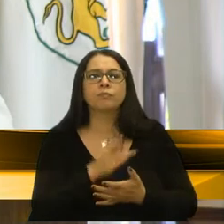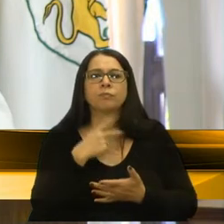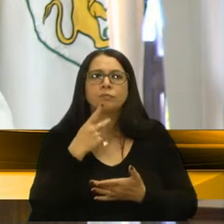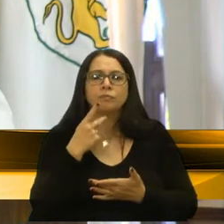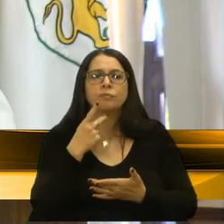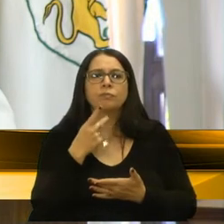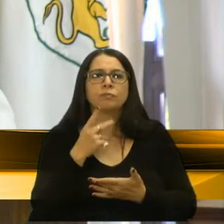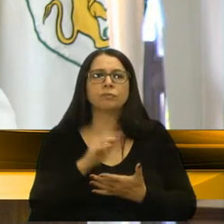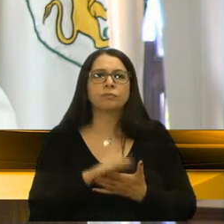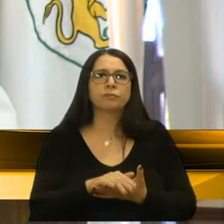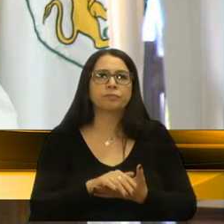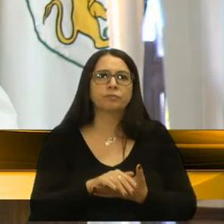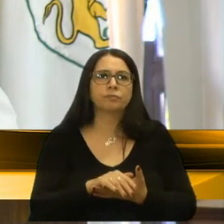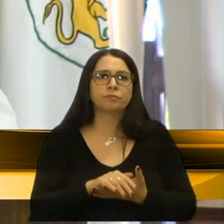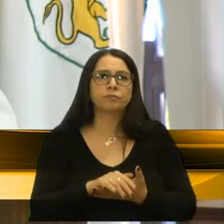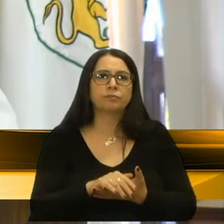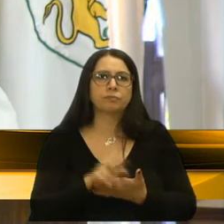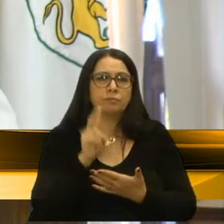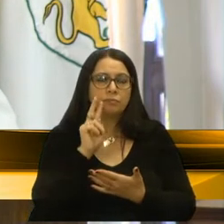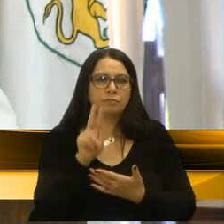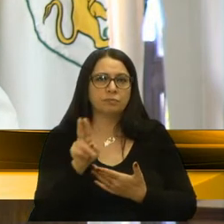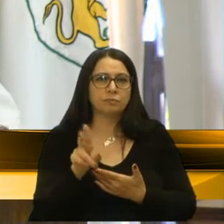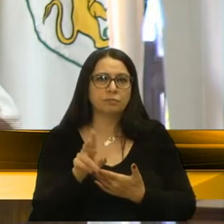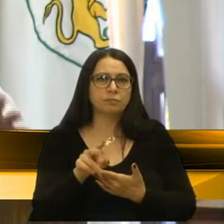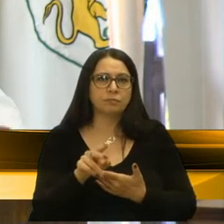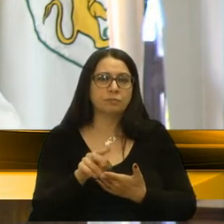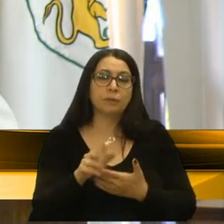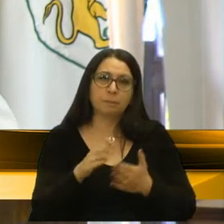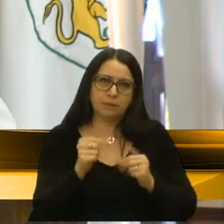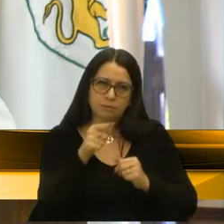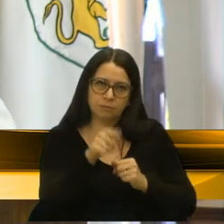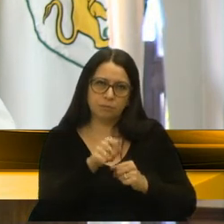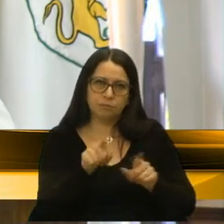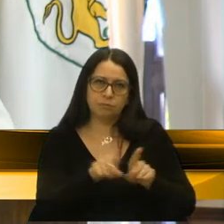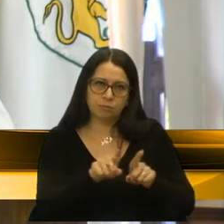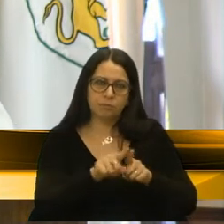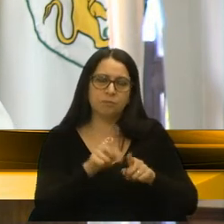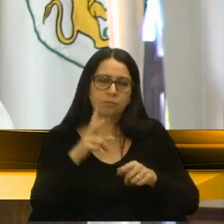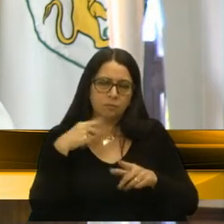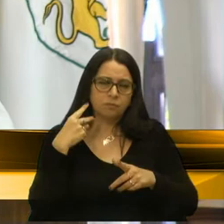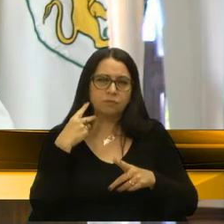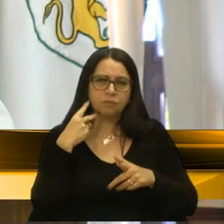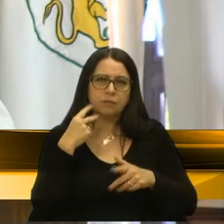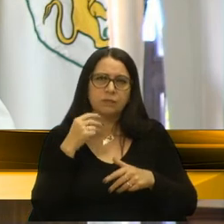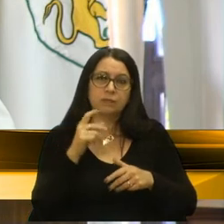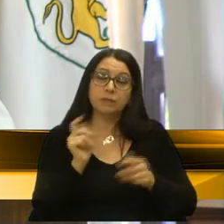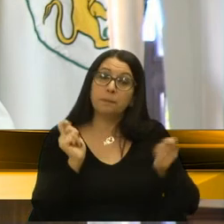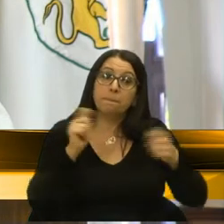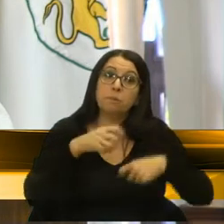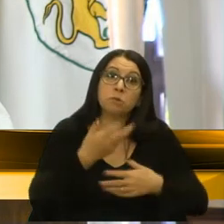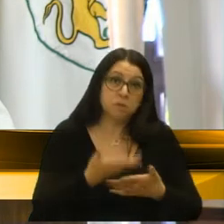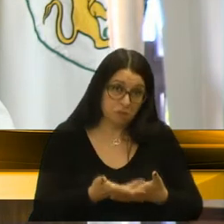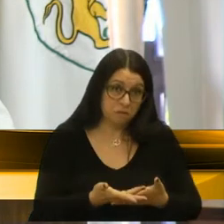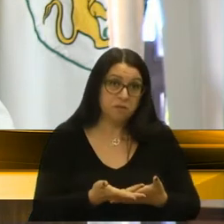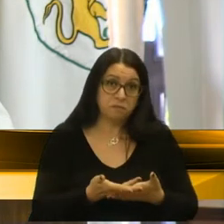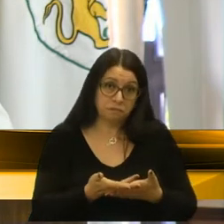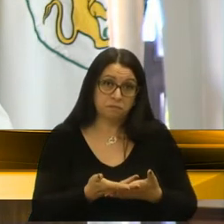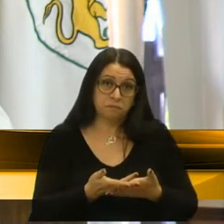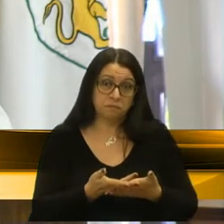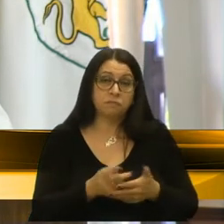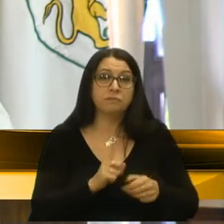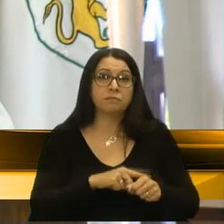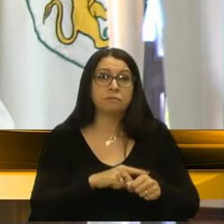iam assistir para ver isso, então eu peço para o senhor também, vereador, se for possível no